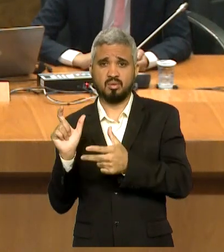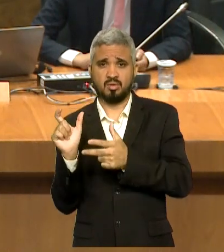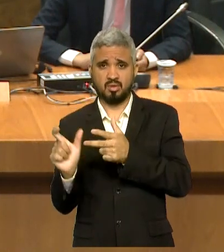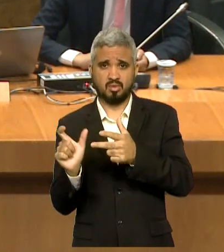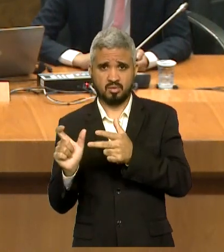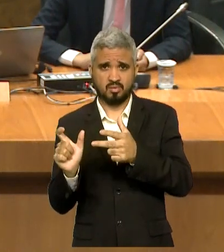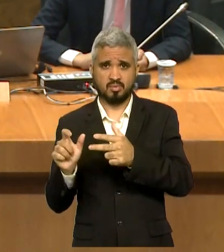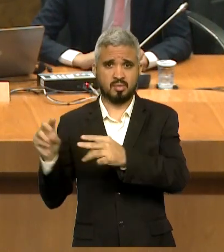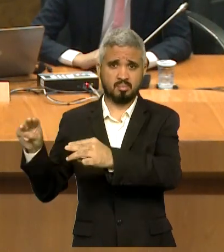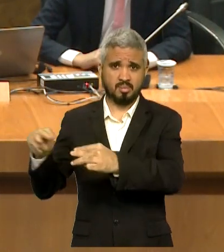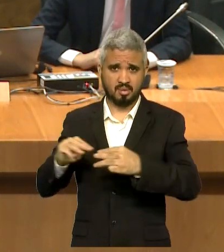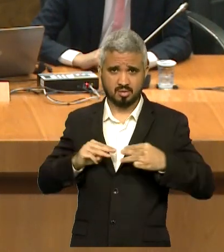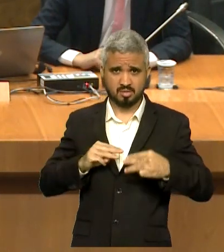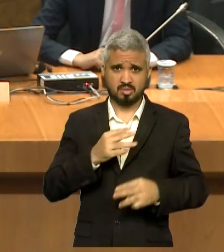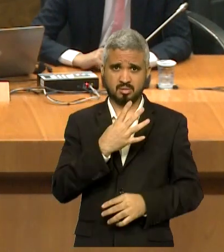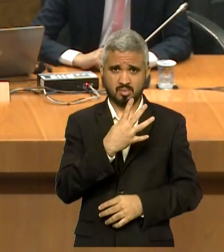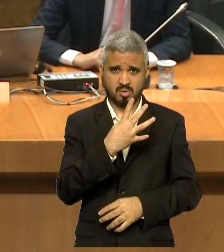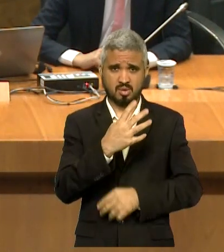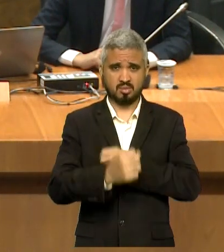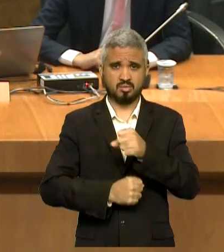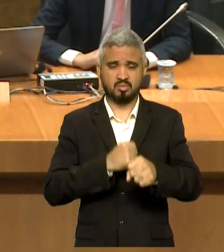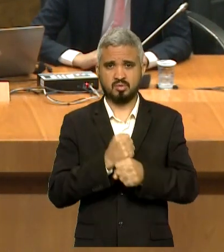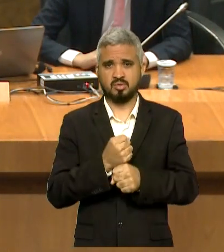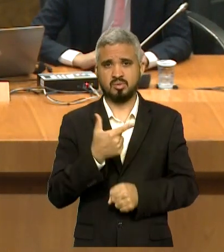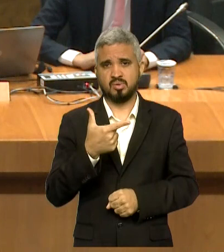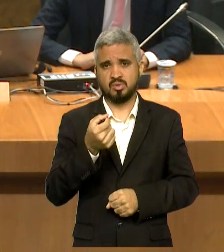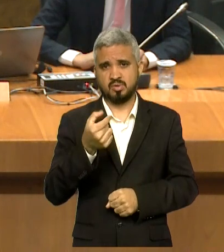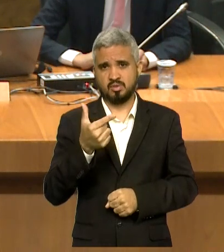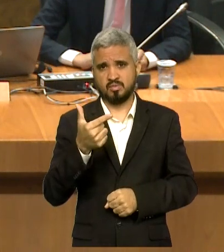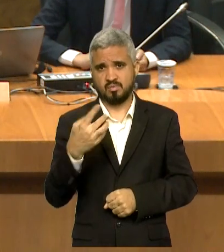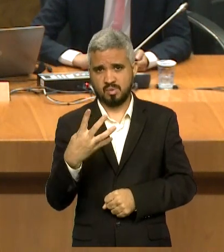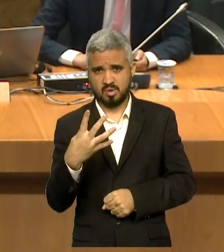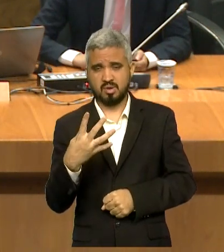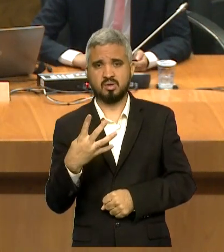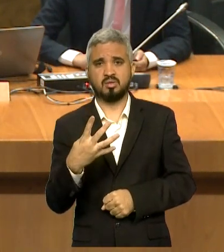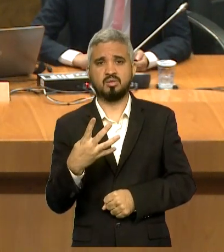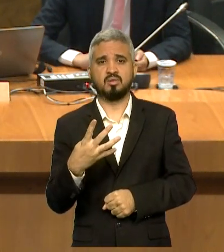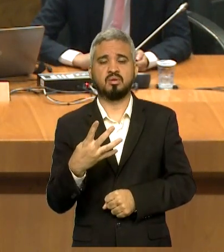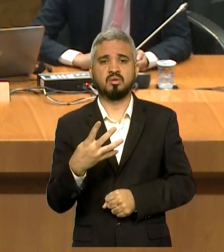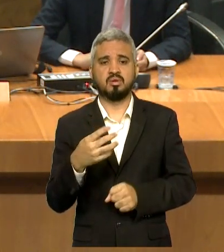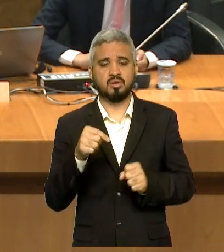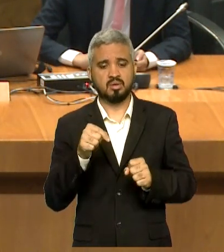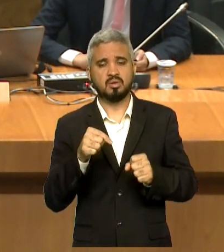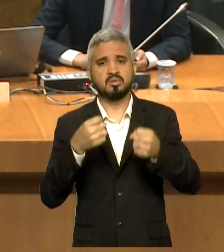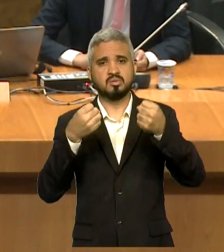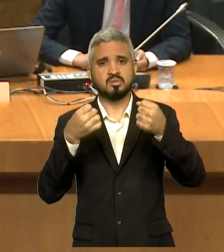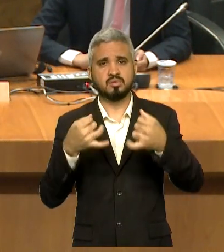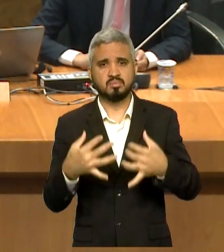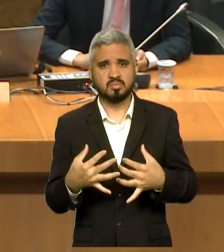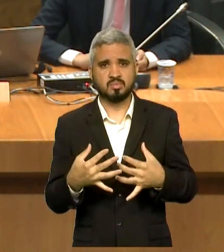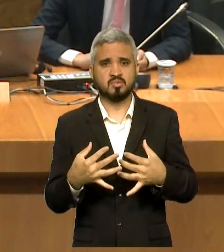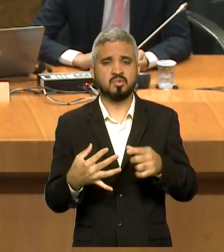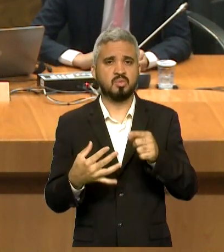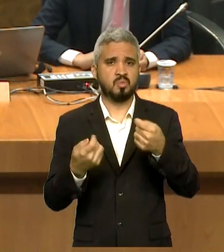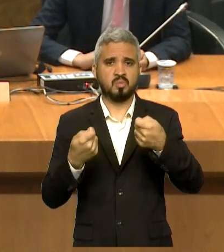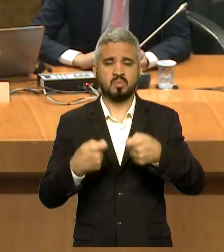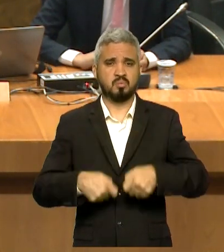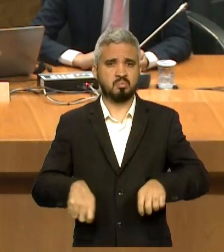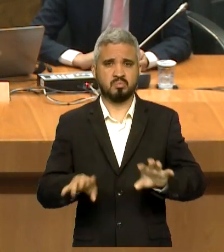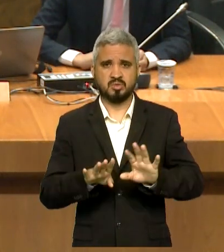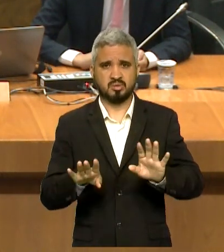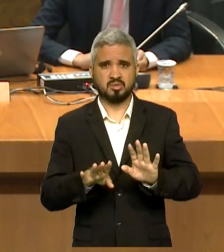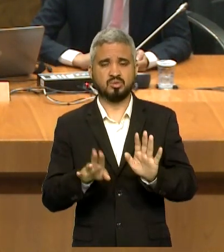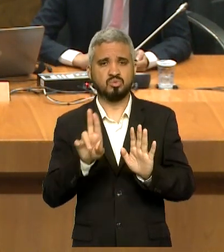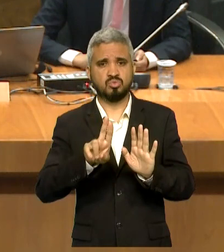mensagem número 04 de 2024, que autoriza a não aplicação da cláusula de barreira prevista